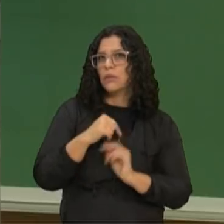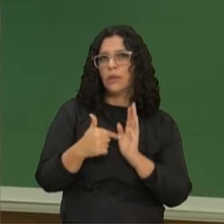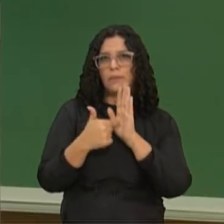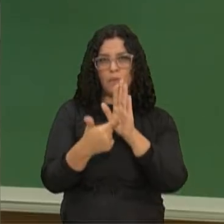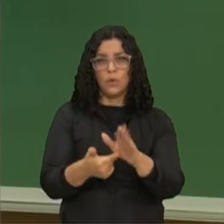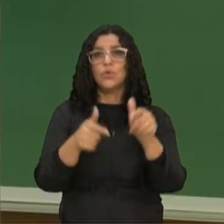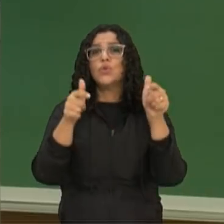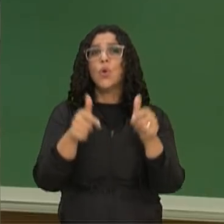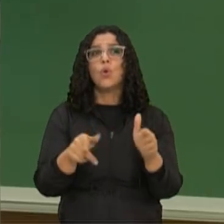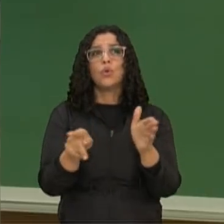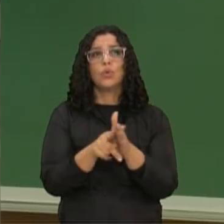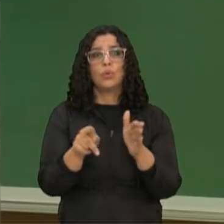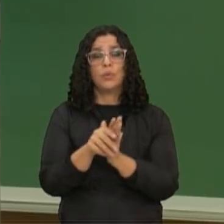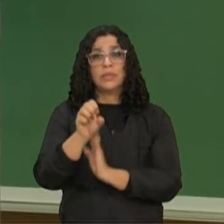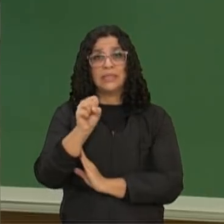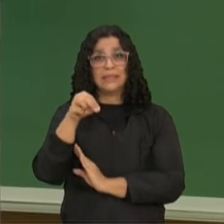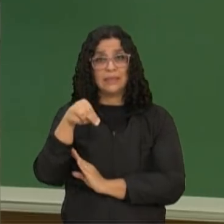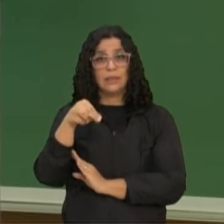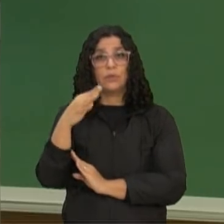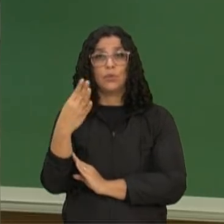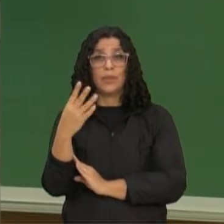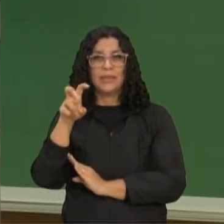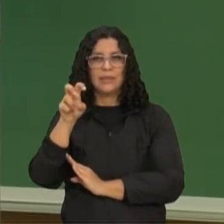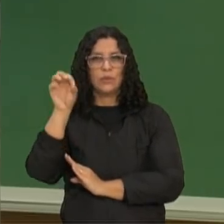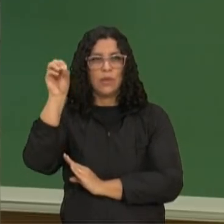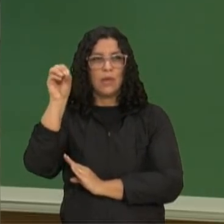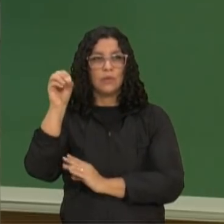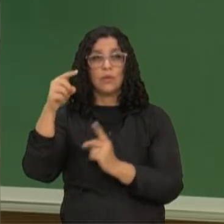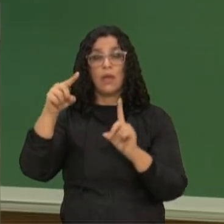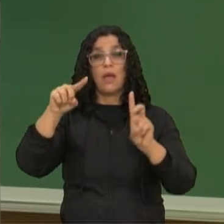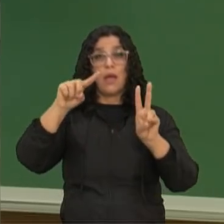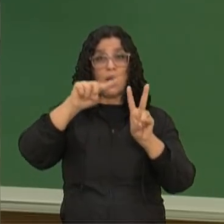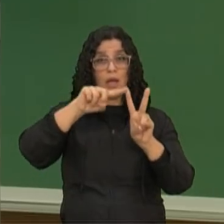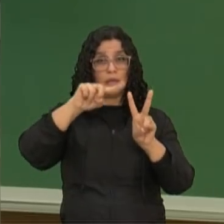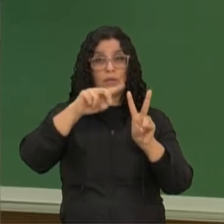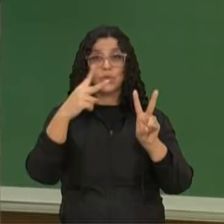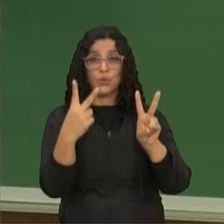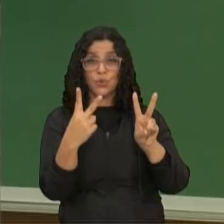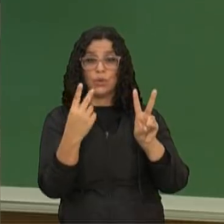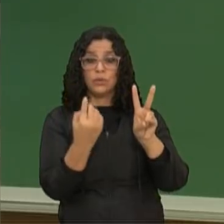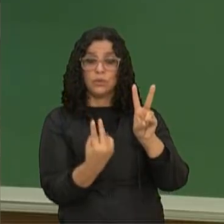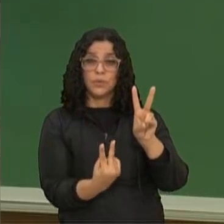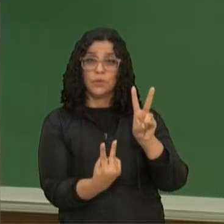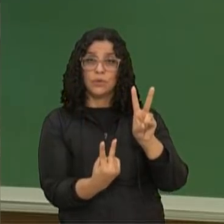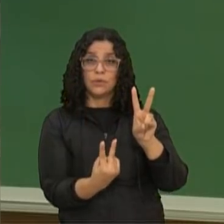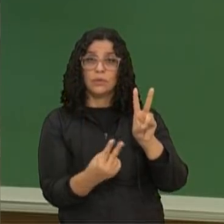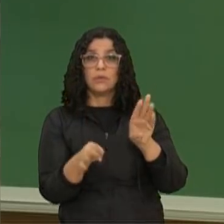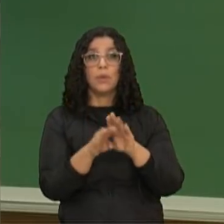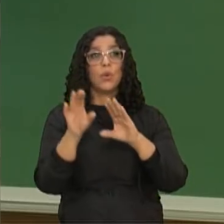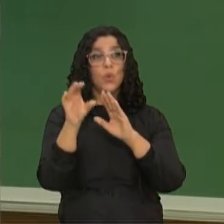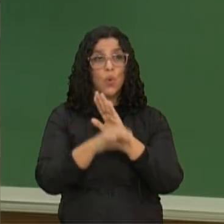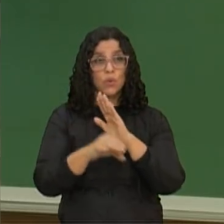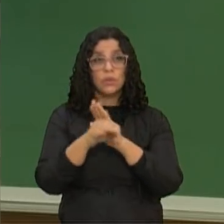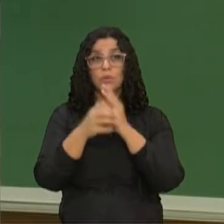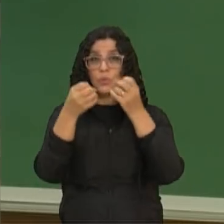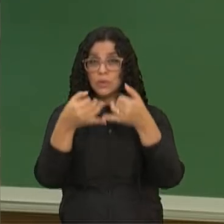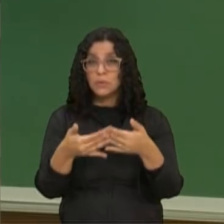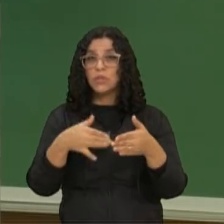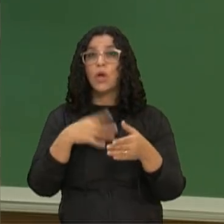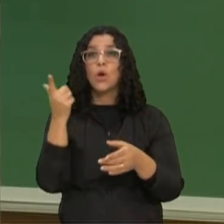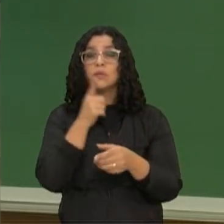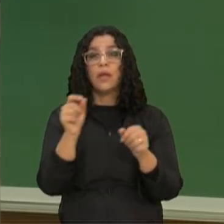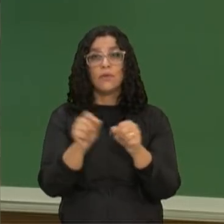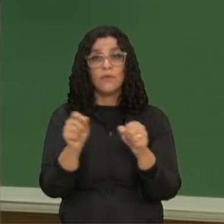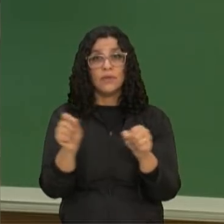que aonde eu vou ter o seno de 45 graus, perceba que vale a raiz de 2 sobre 2. E ele já dá o conceito da raiz para que você consiga estar